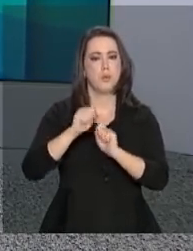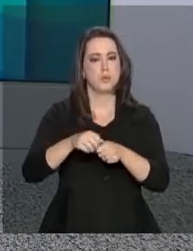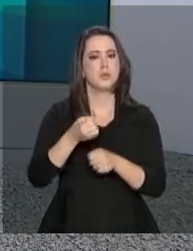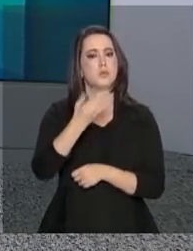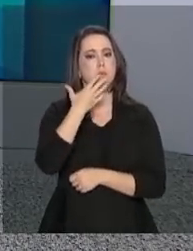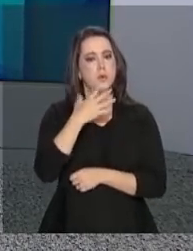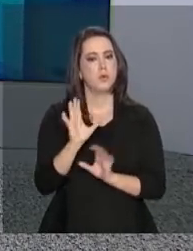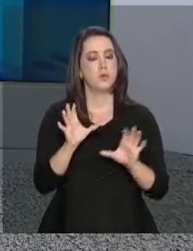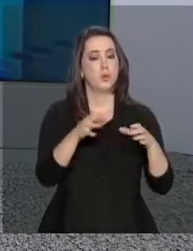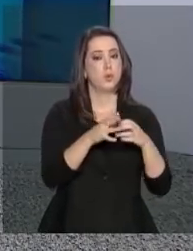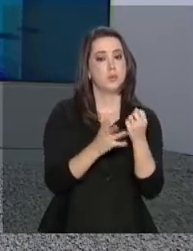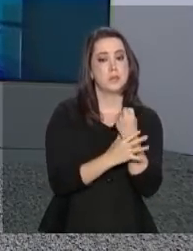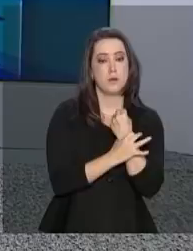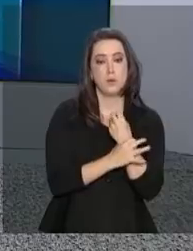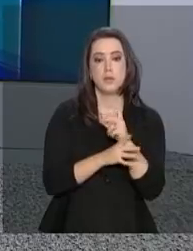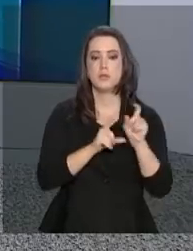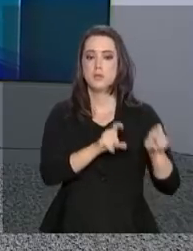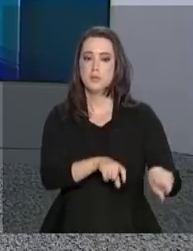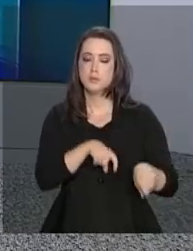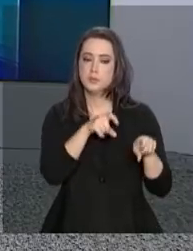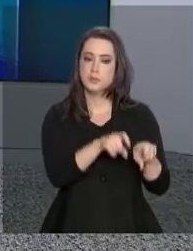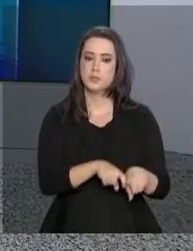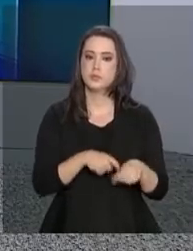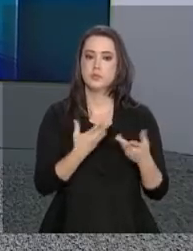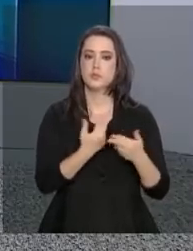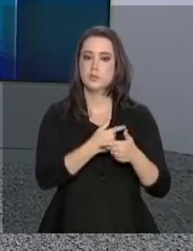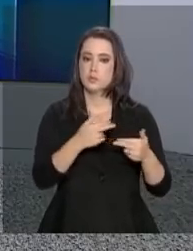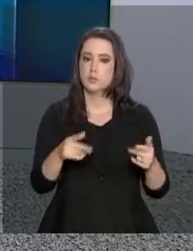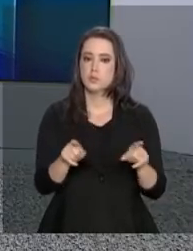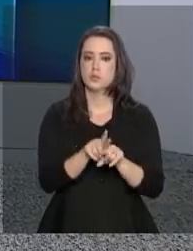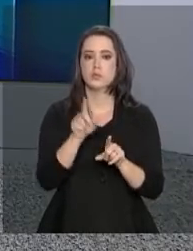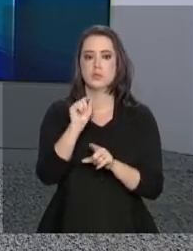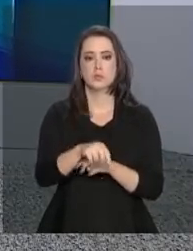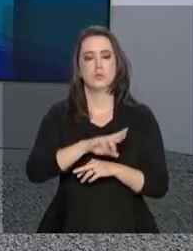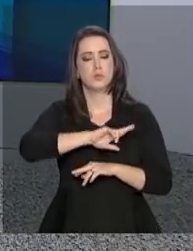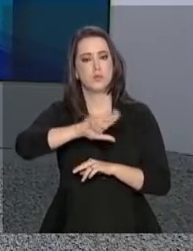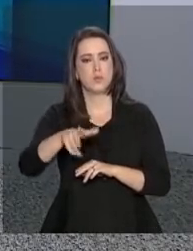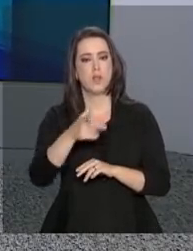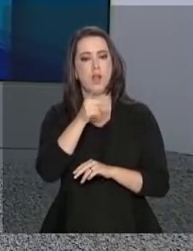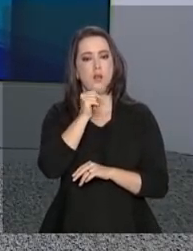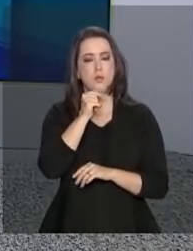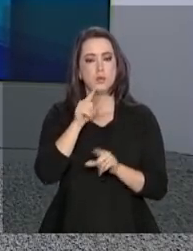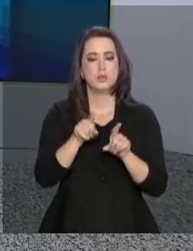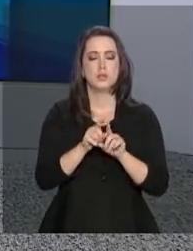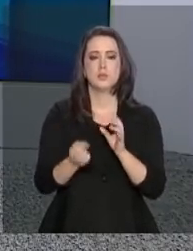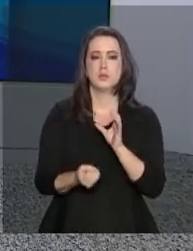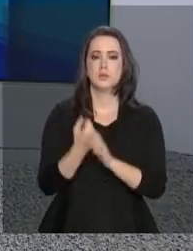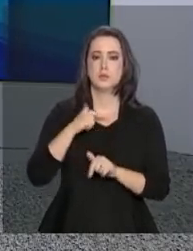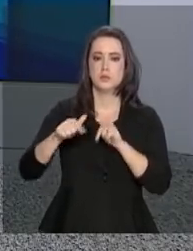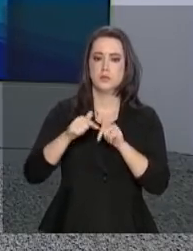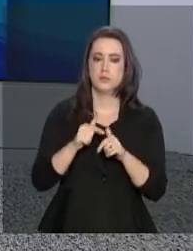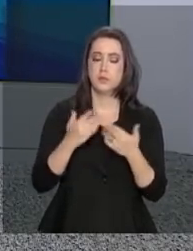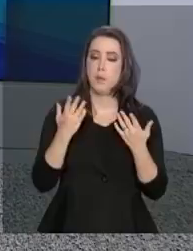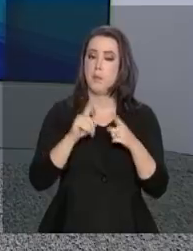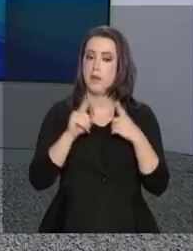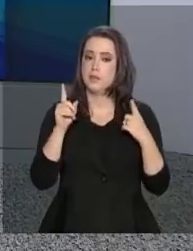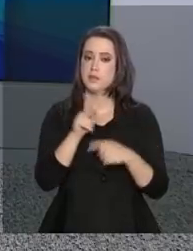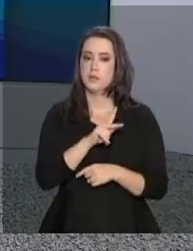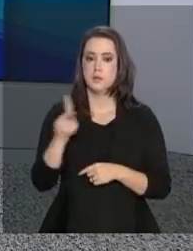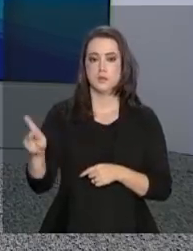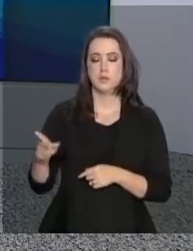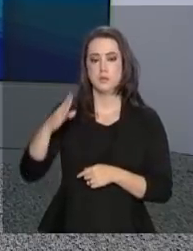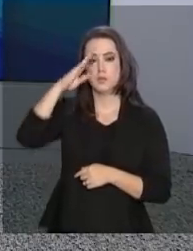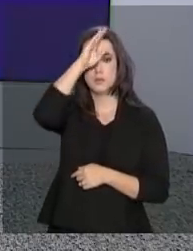em áreas como segurança agronegócio recursos hídricos e também na geração de emprego já o presidente eleito